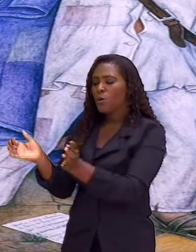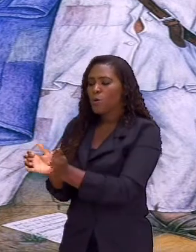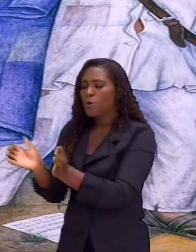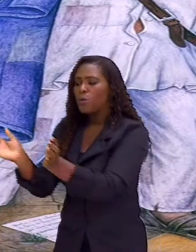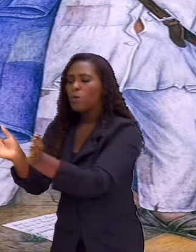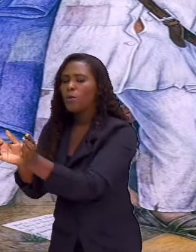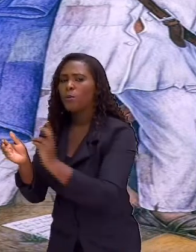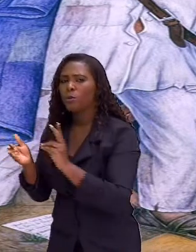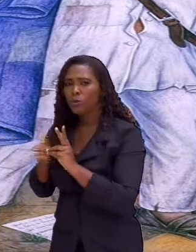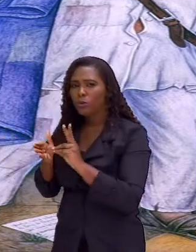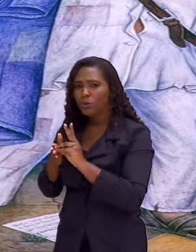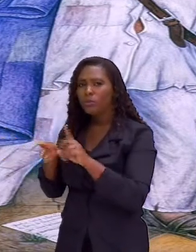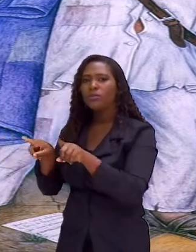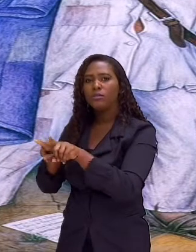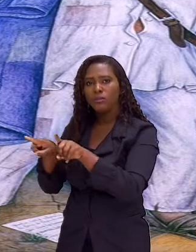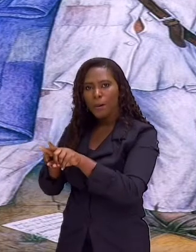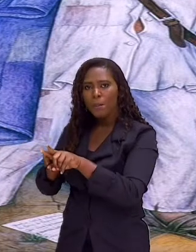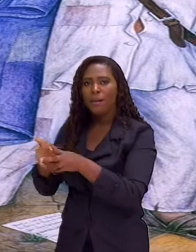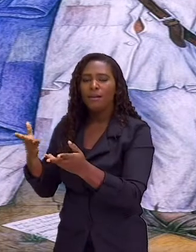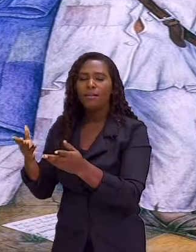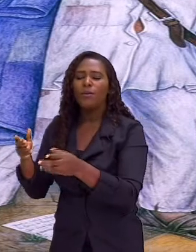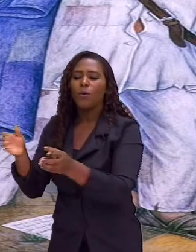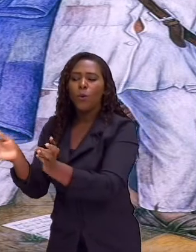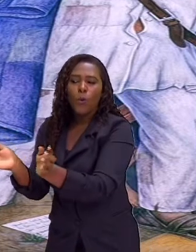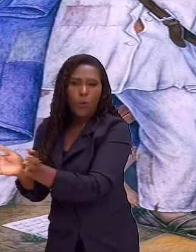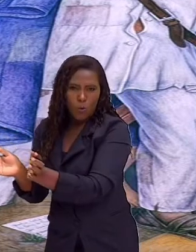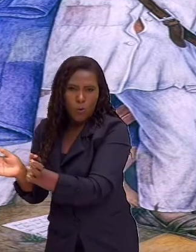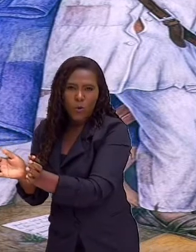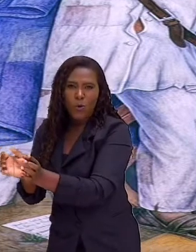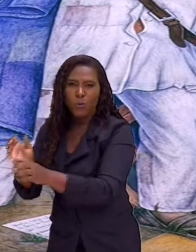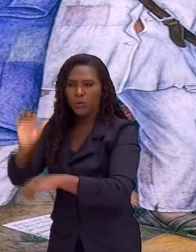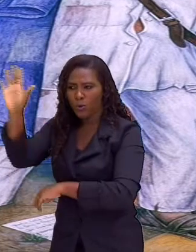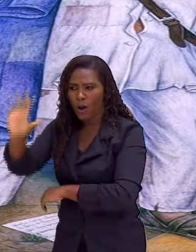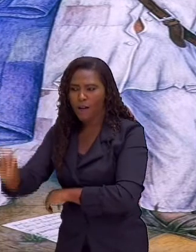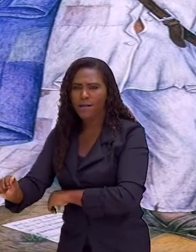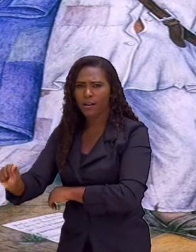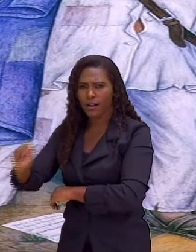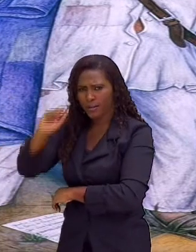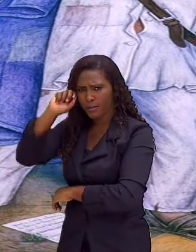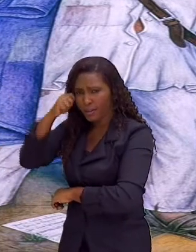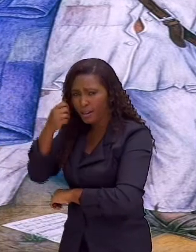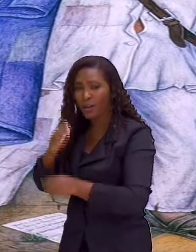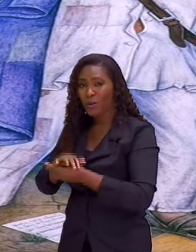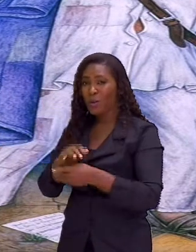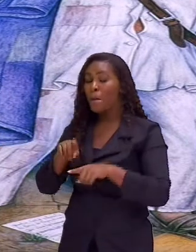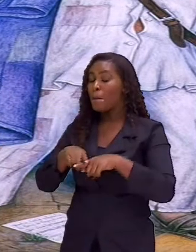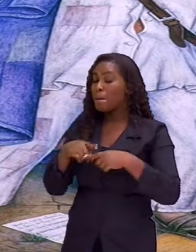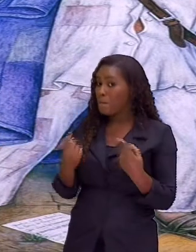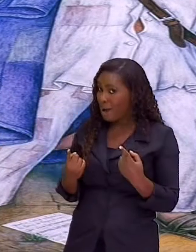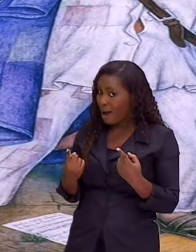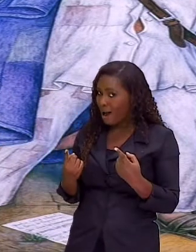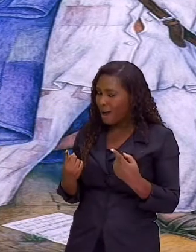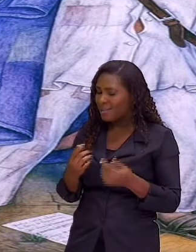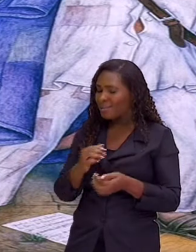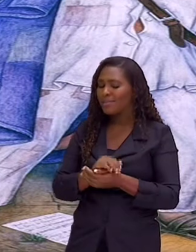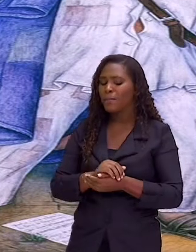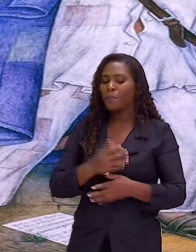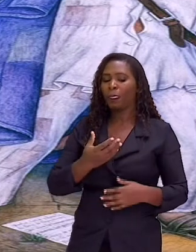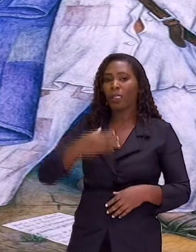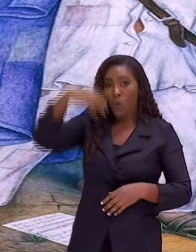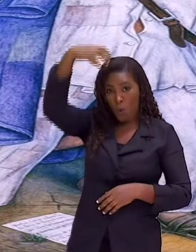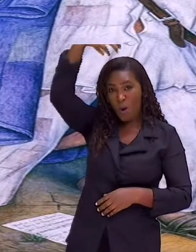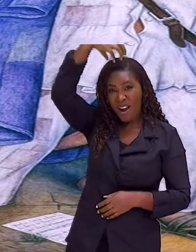Atentando-se para a força do movimento de independência, a própria coroa se incumbiu de ordenar o processo. Olha